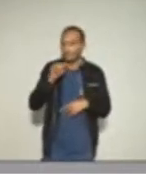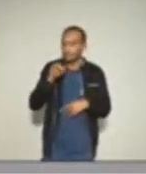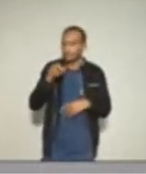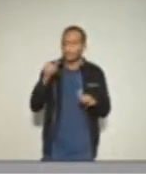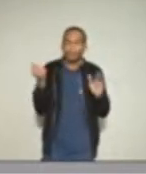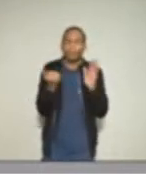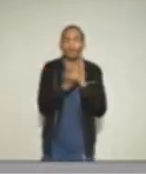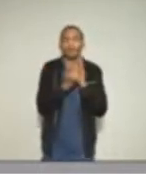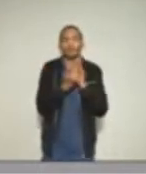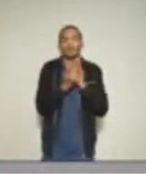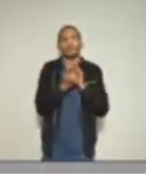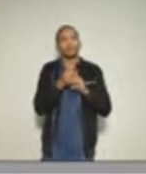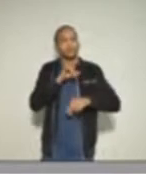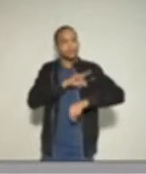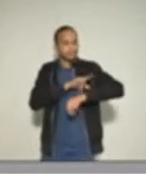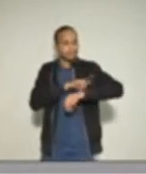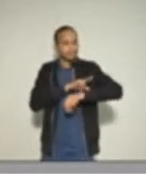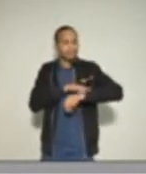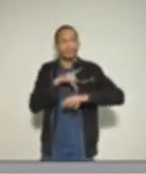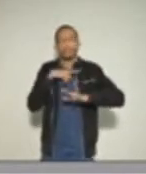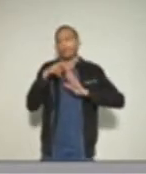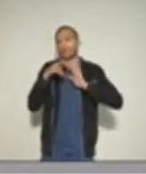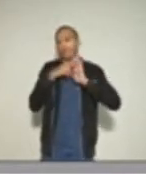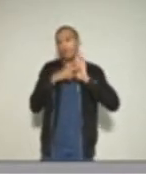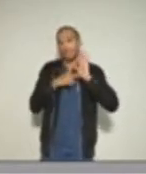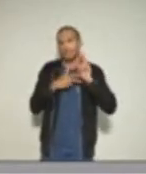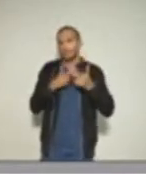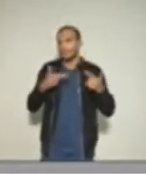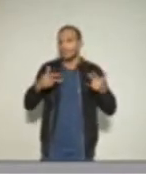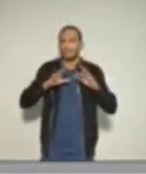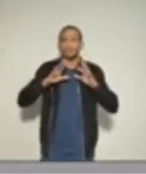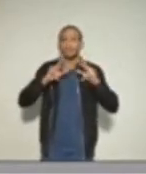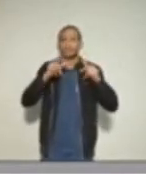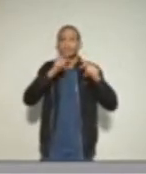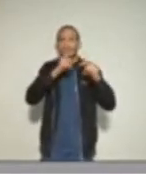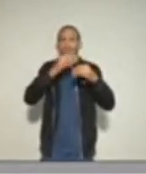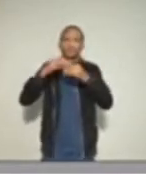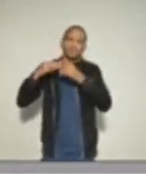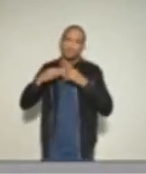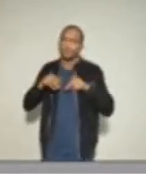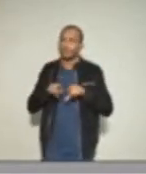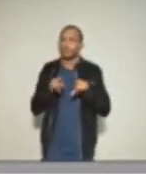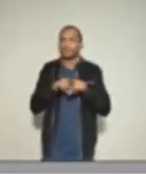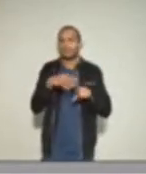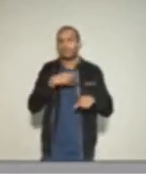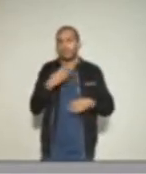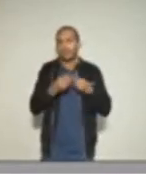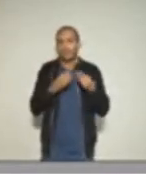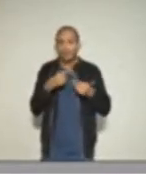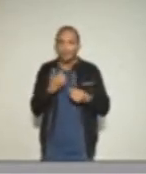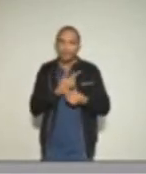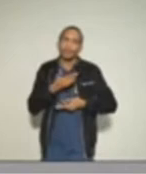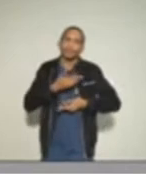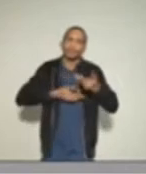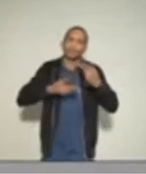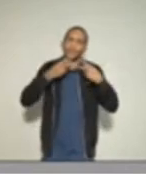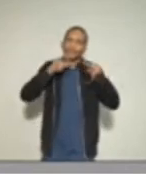regulatório do saneamento básico, que deu uma diretriz para todos os municípios da forma como a gente deve tratar esse